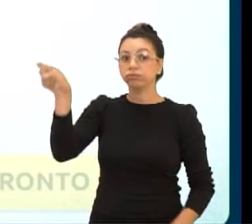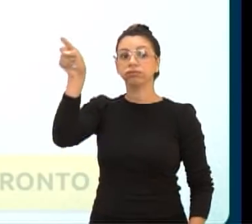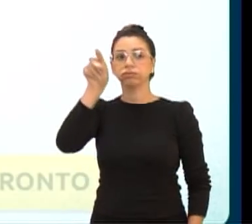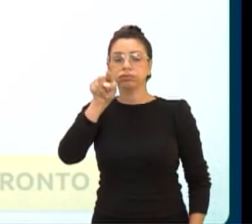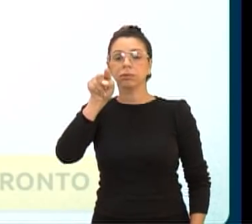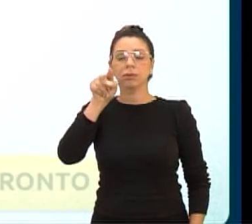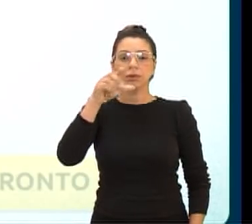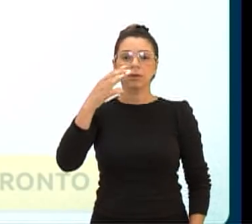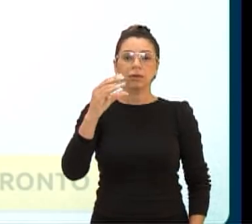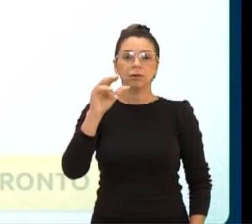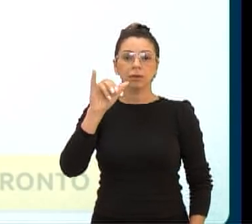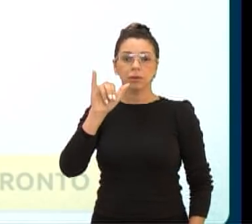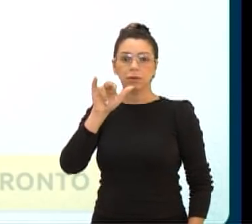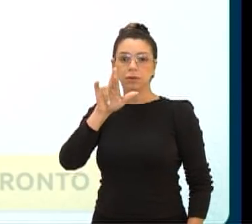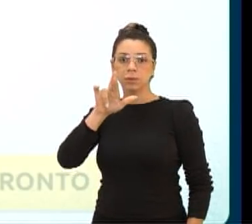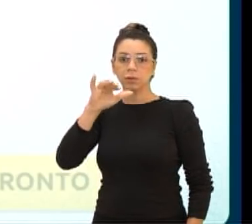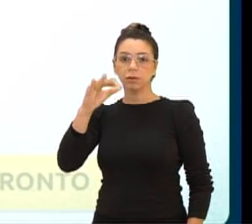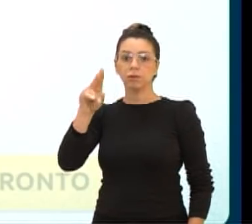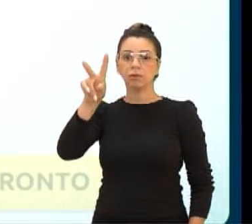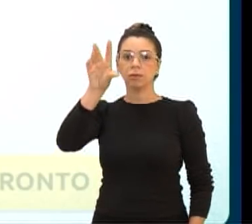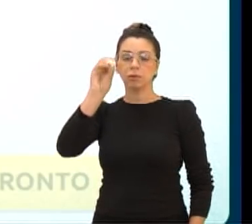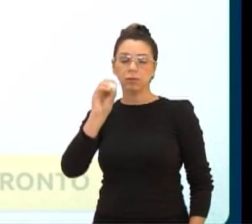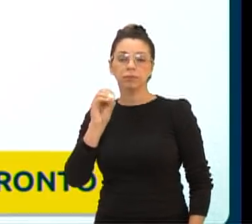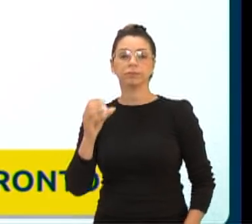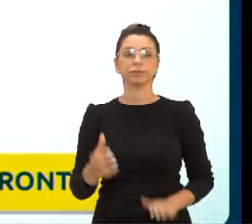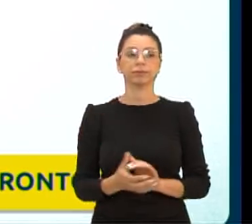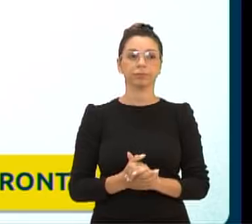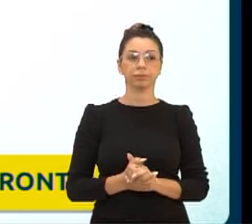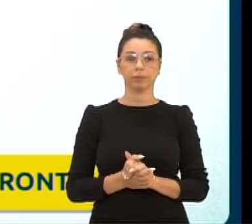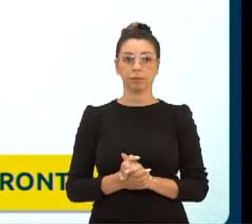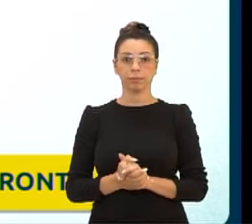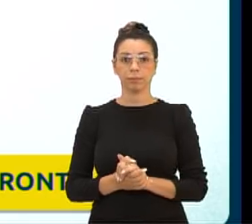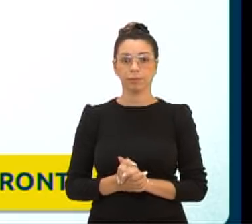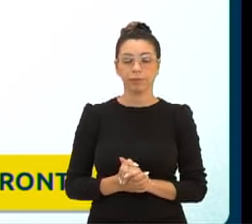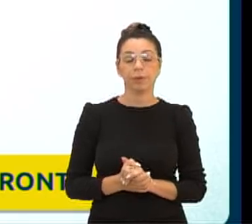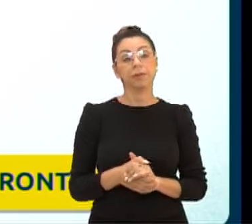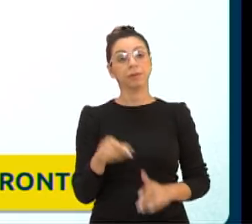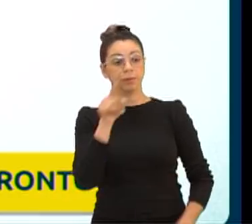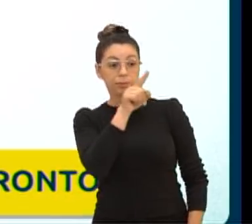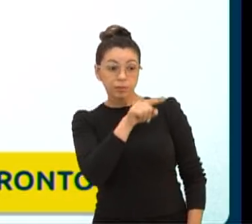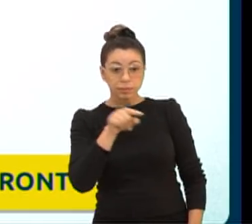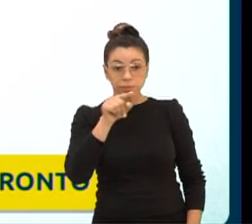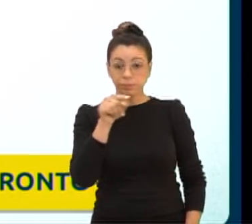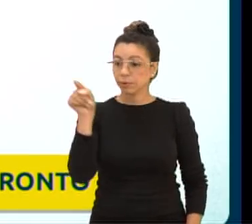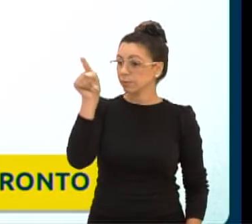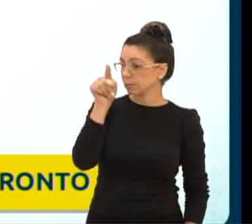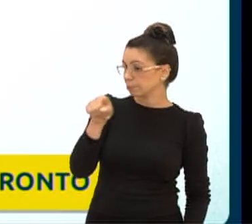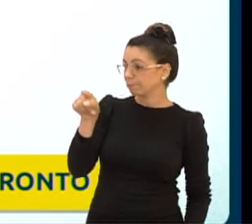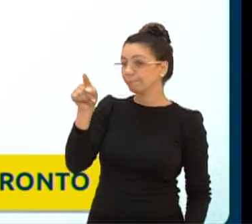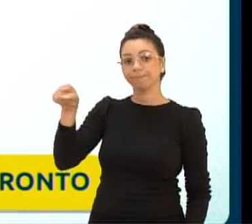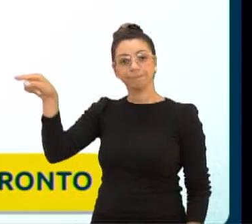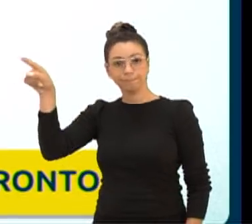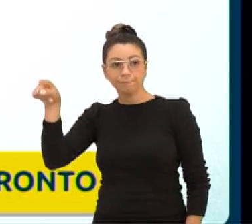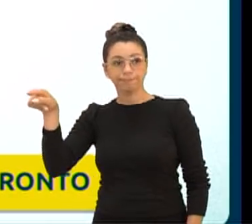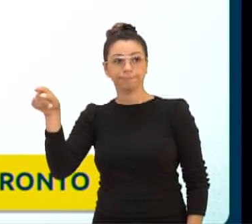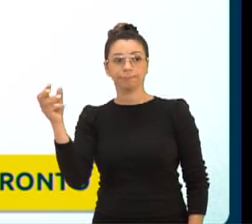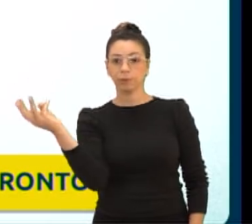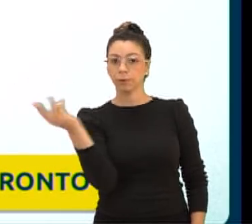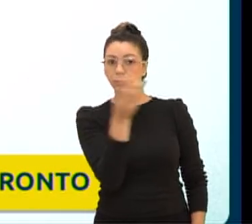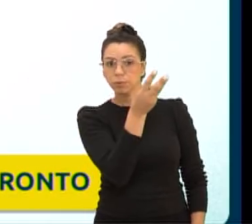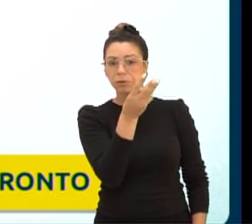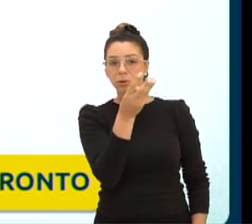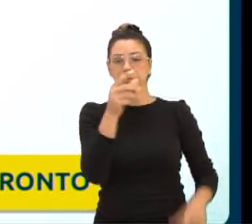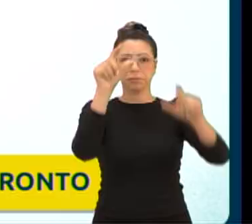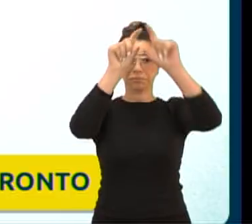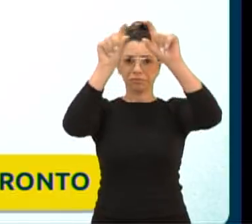Quais são os círculos apenas? Esse é um círculo, esse é um círculo e esse é um círculo. As